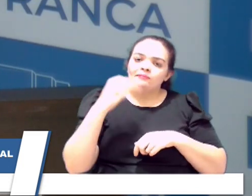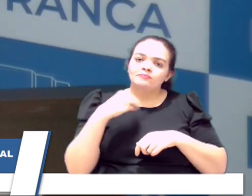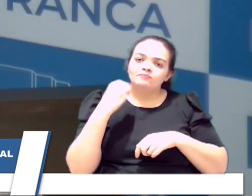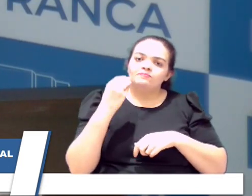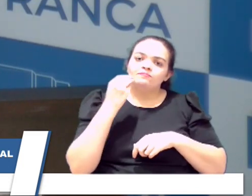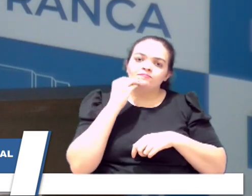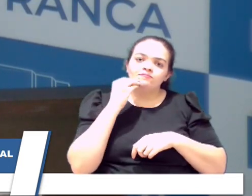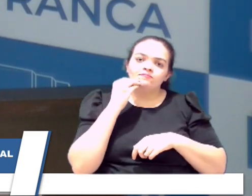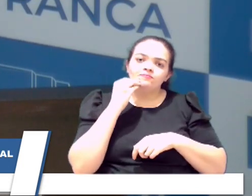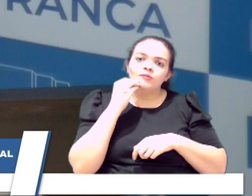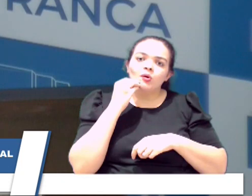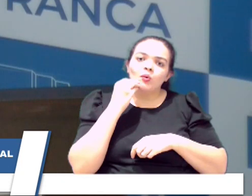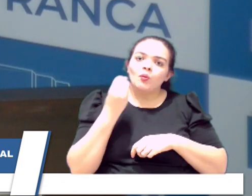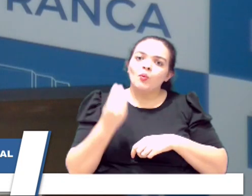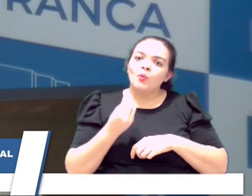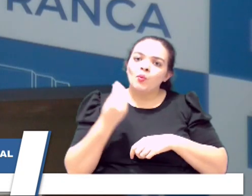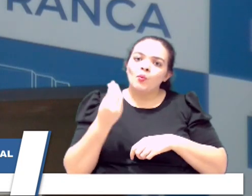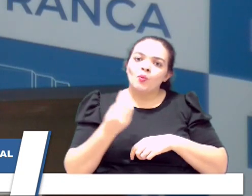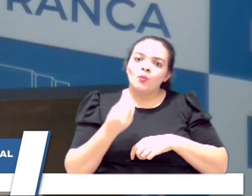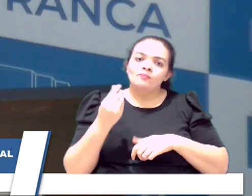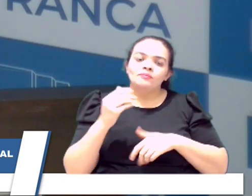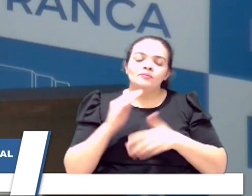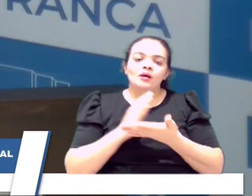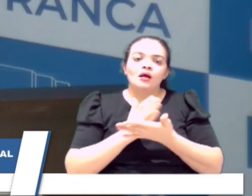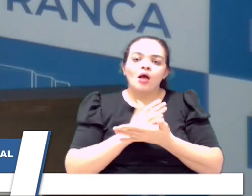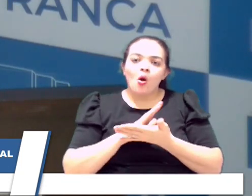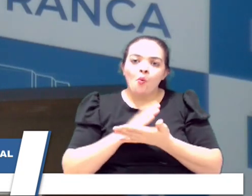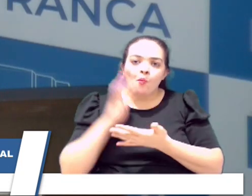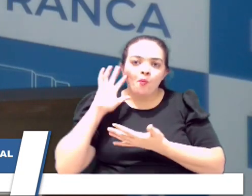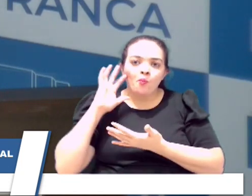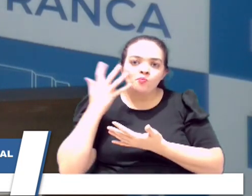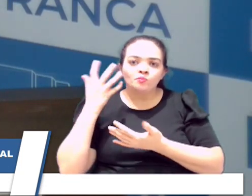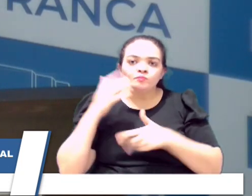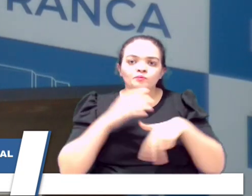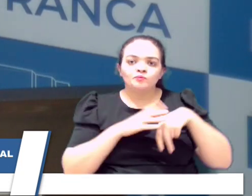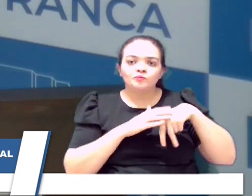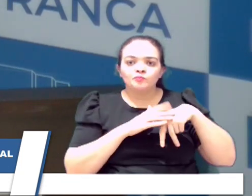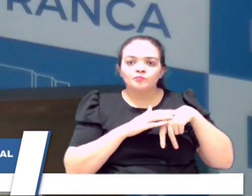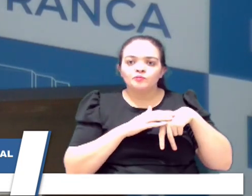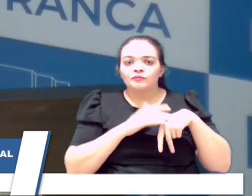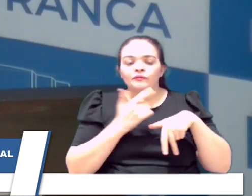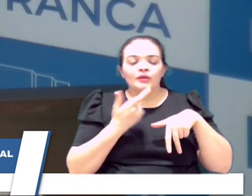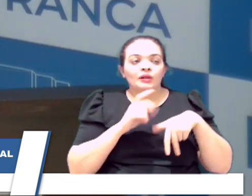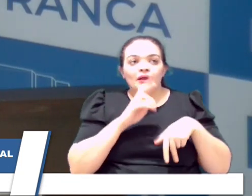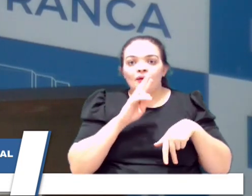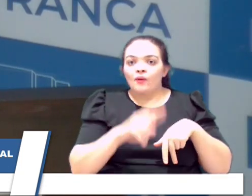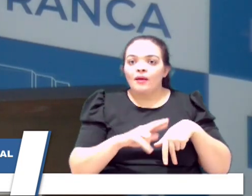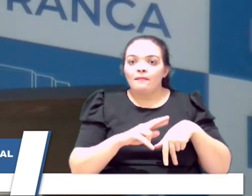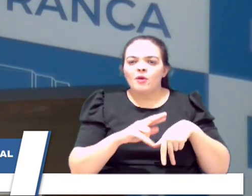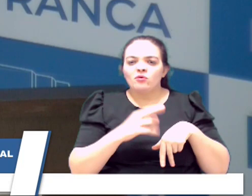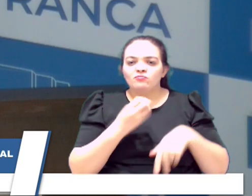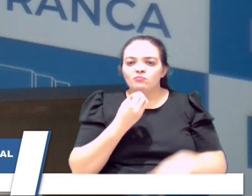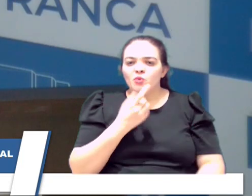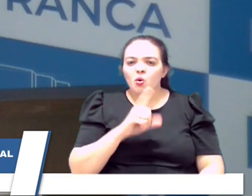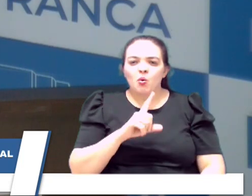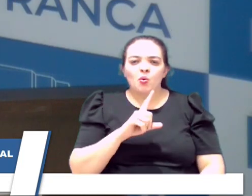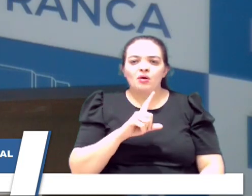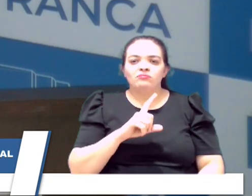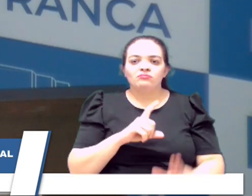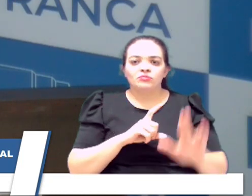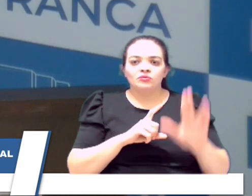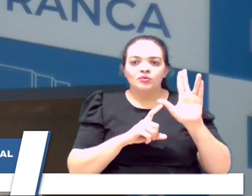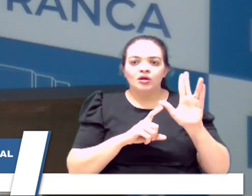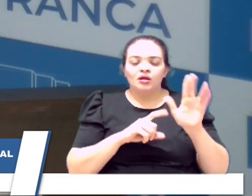o quanto, algumas vezes, para alguns casos de pacientes que não têm uma resposta muito boa ao óleo de cannabis na via